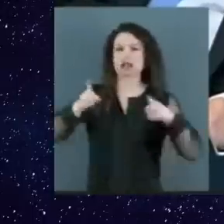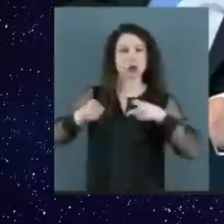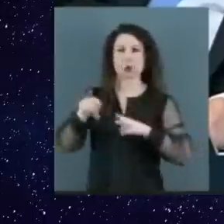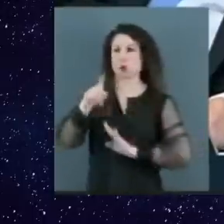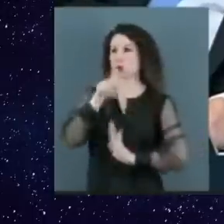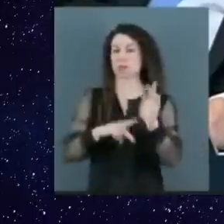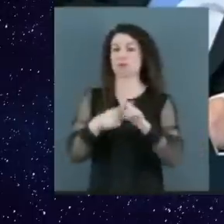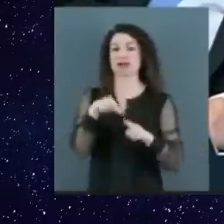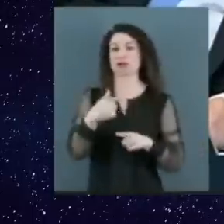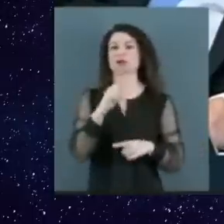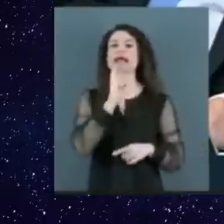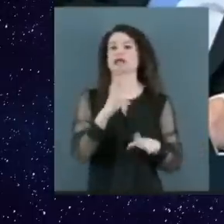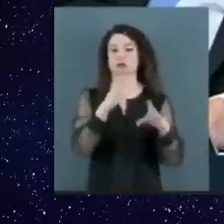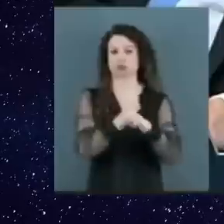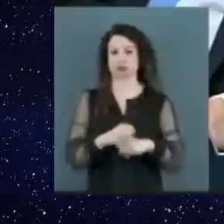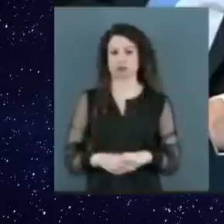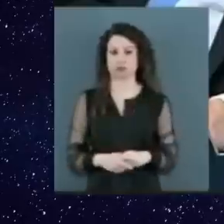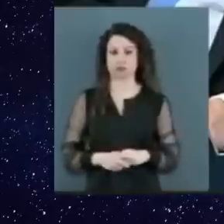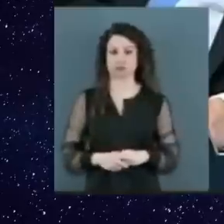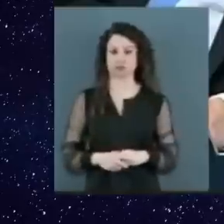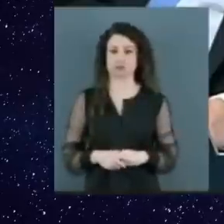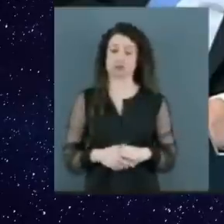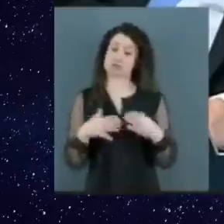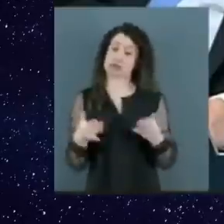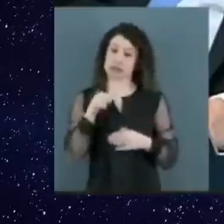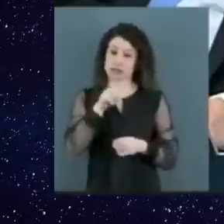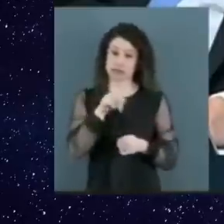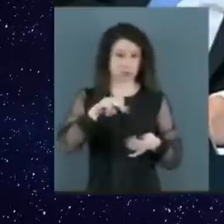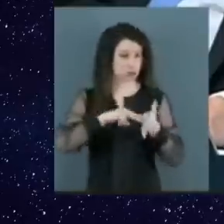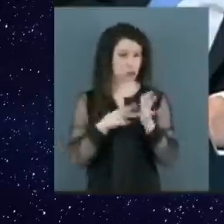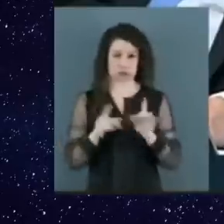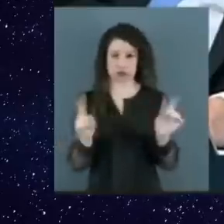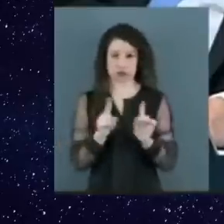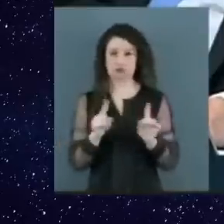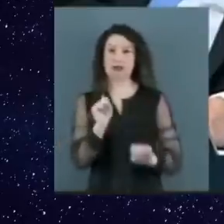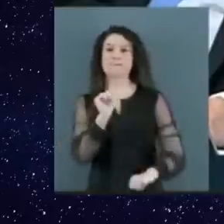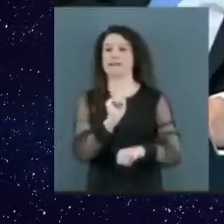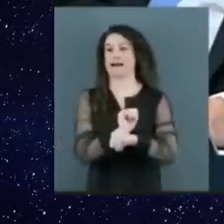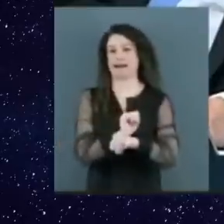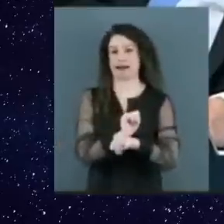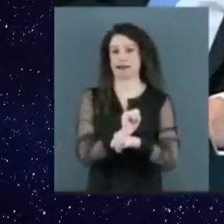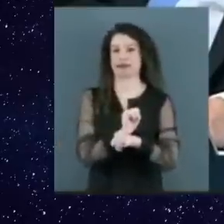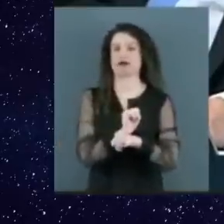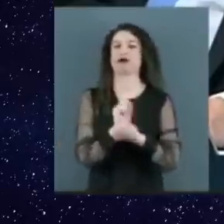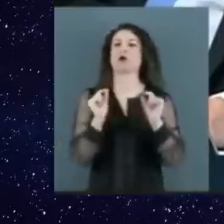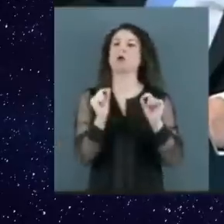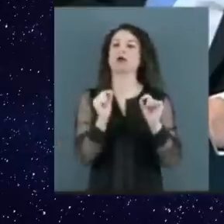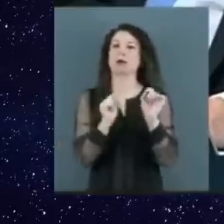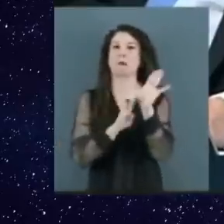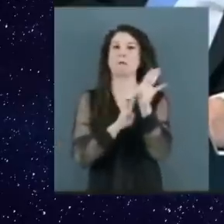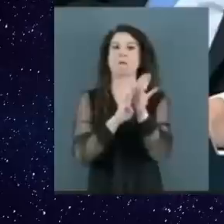apresentava resultados. Isso não significou a parada da subida dos índices de